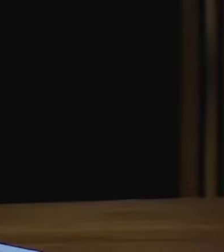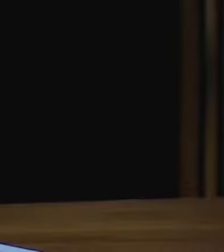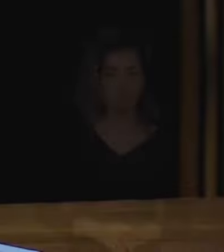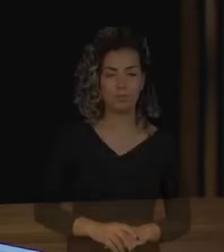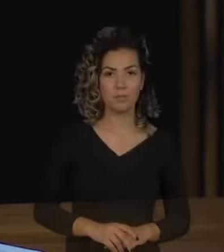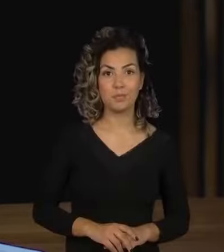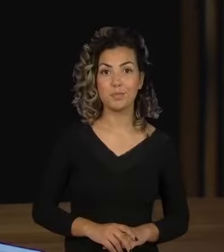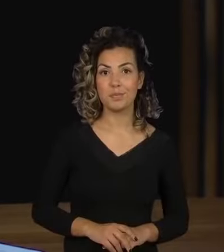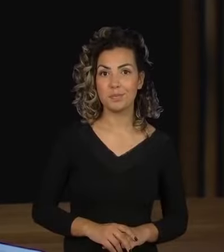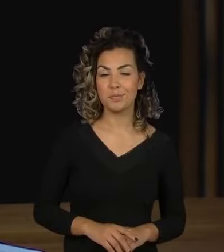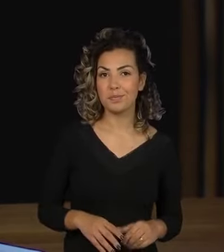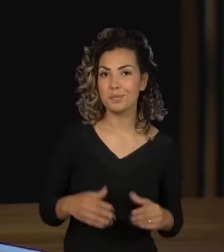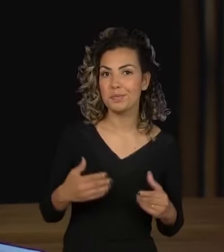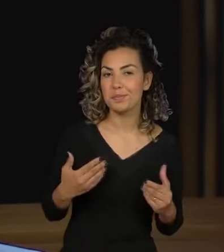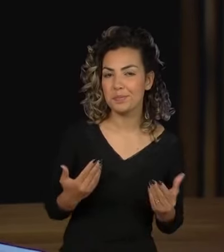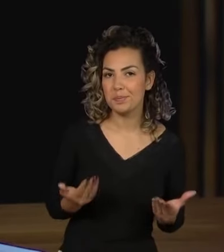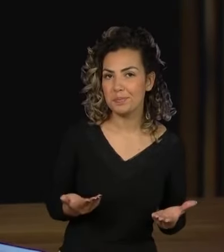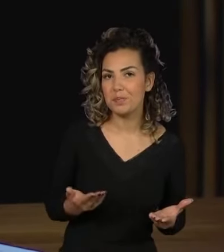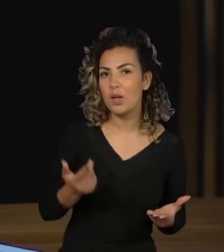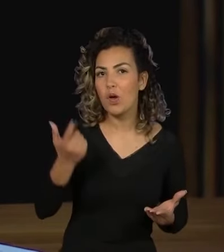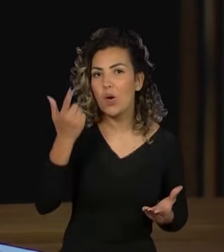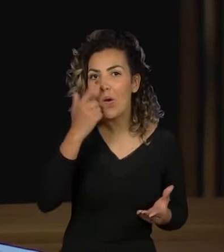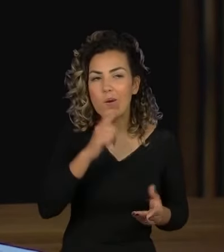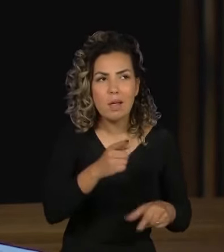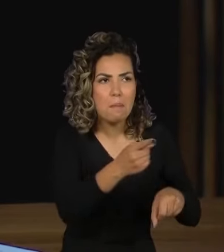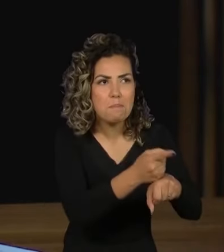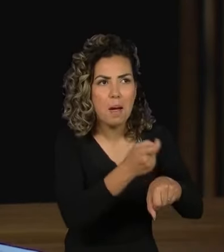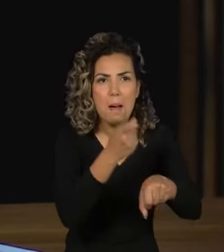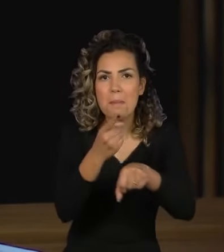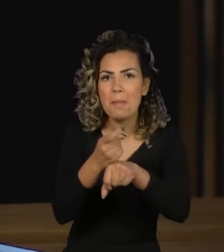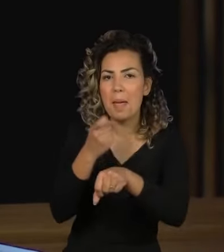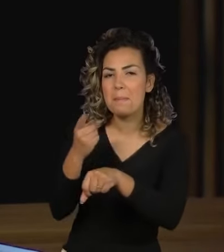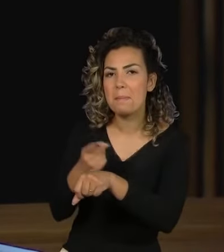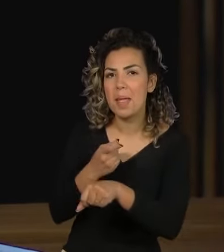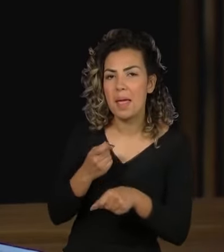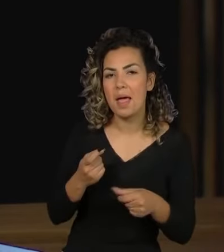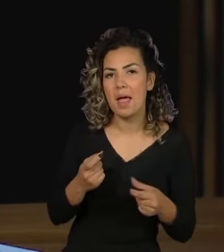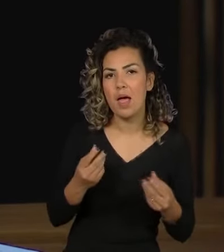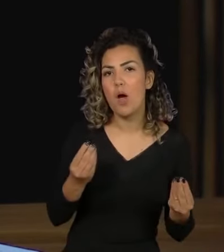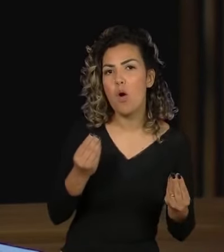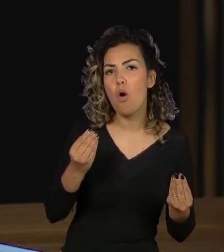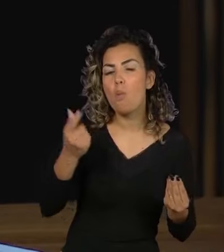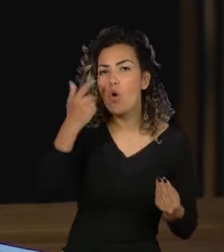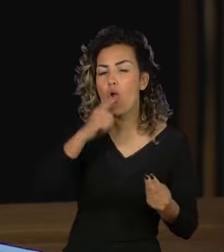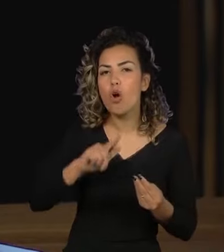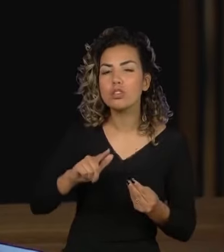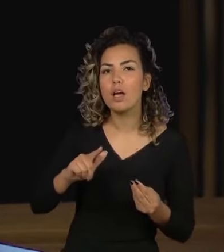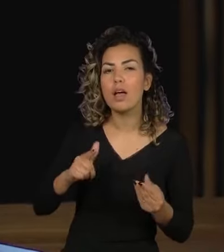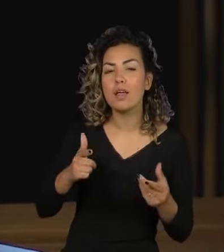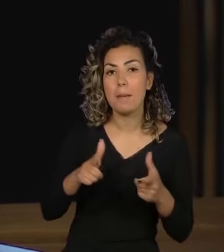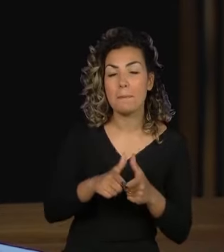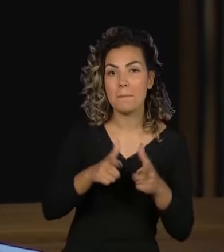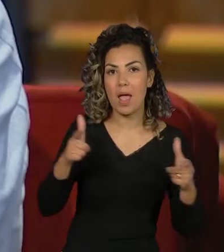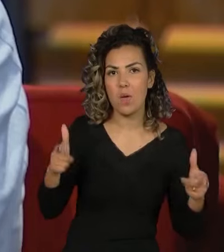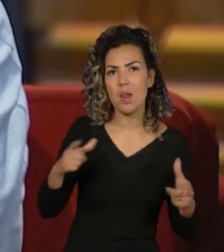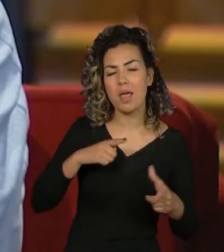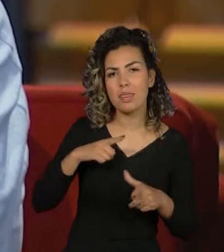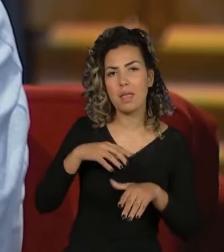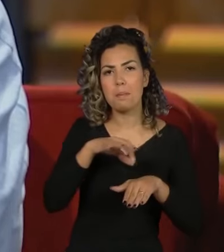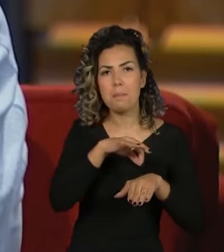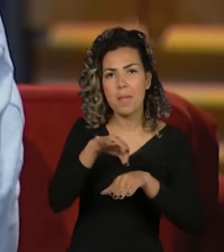para chegar a baruer a maioria das pessoas usa aplicativo de localização Waze Google Maps e tudo mais o meu convidado Bob